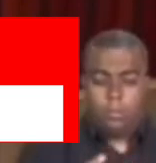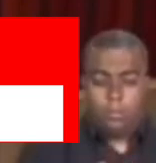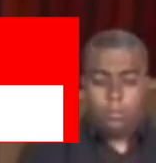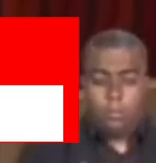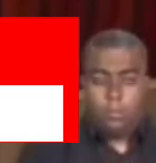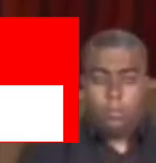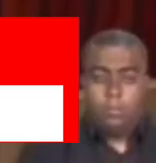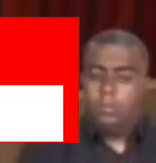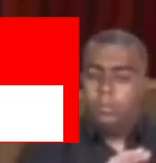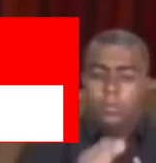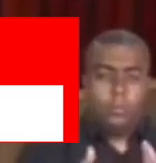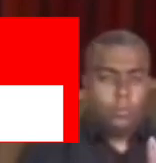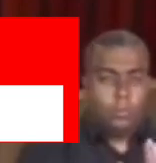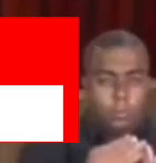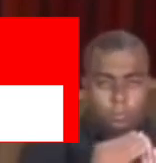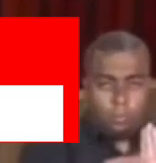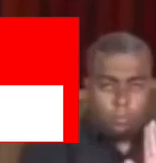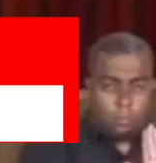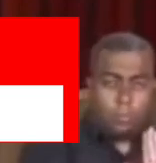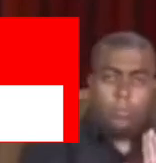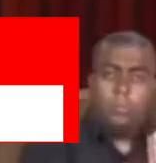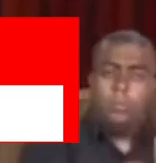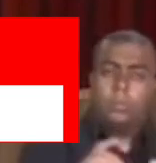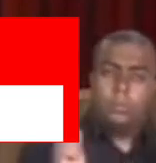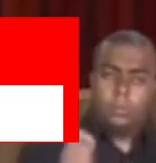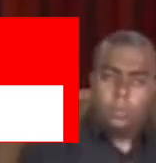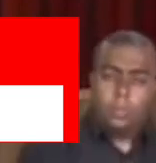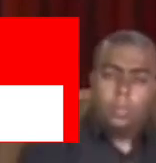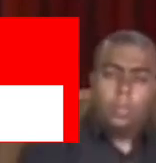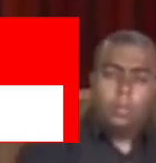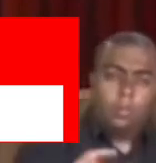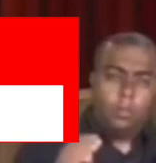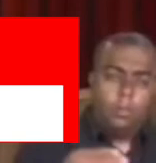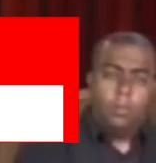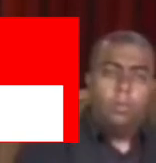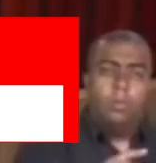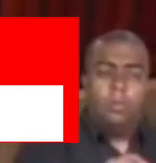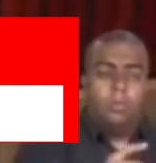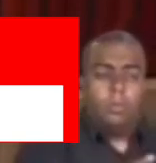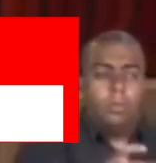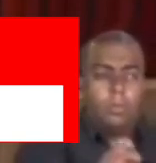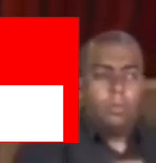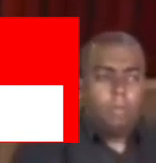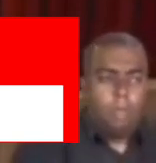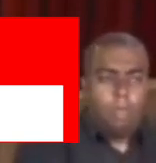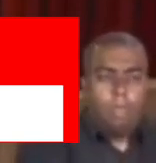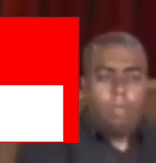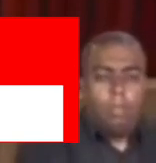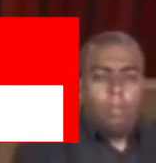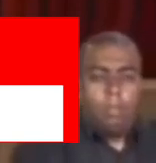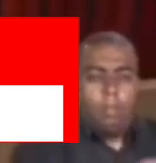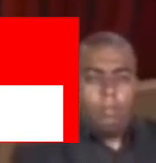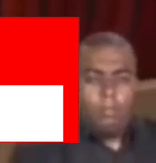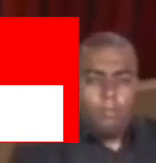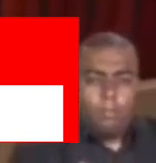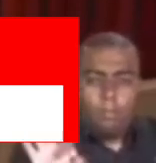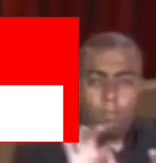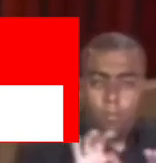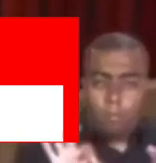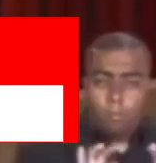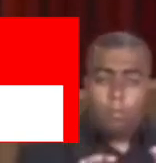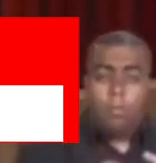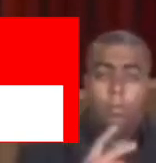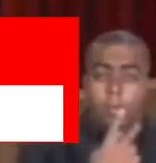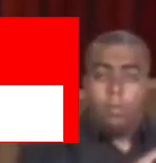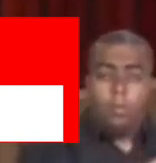circunstâncias normativamente aptas e suficientes a configurarem a prática de fraude à cota de gênero do Partido